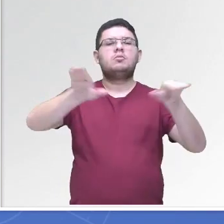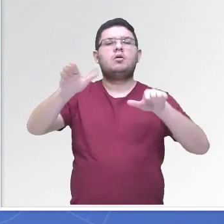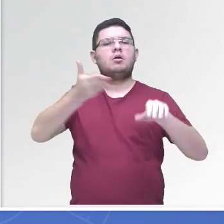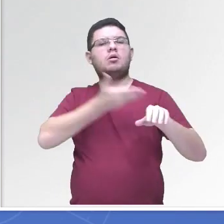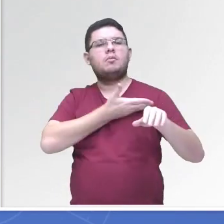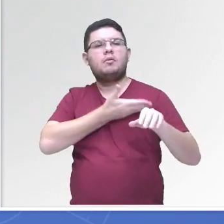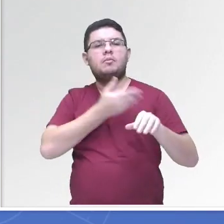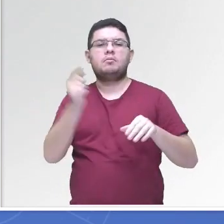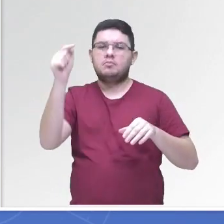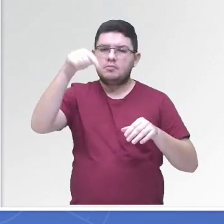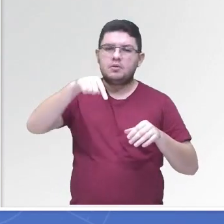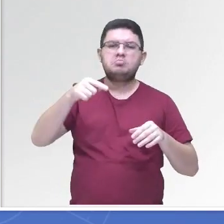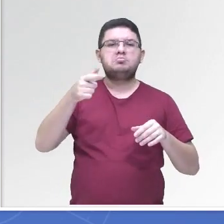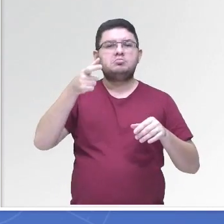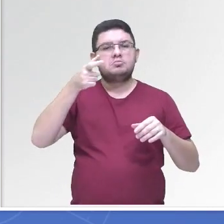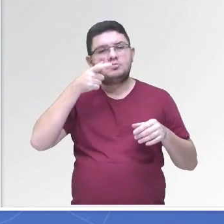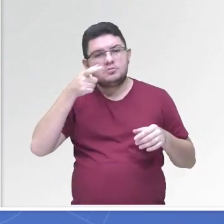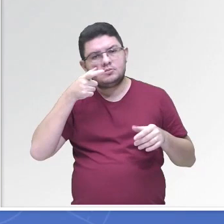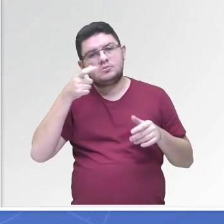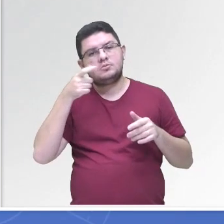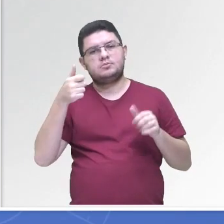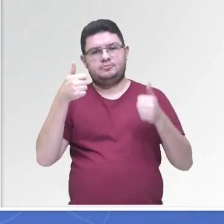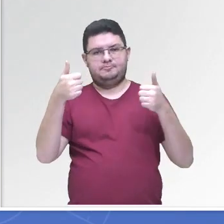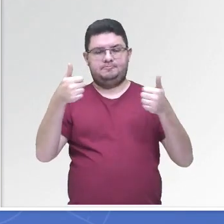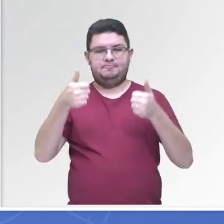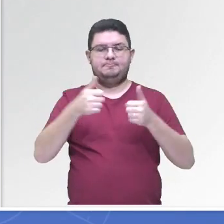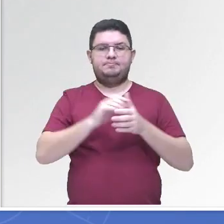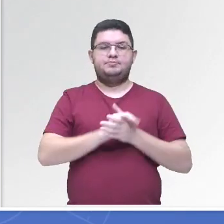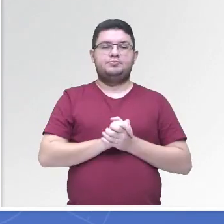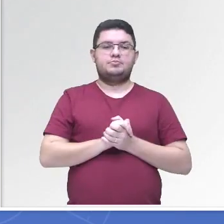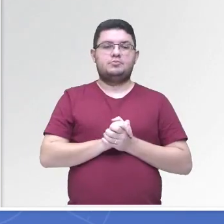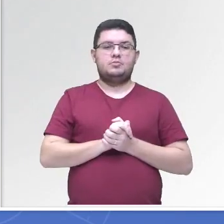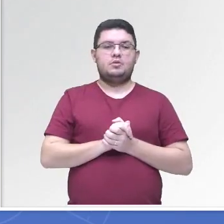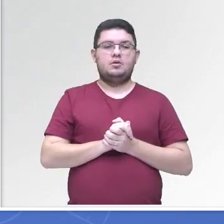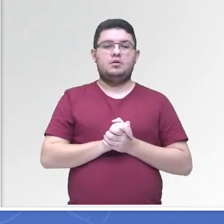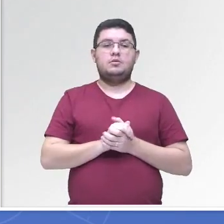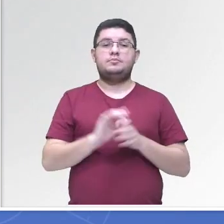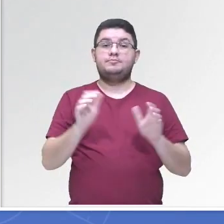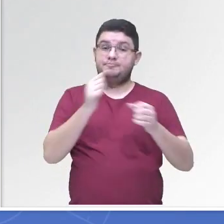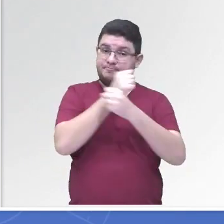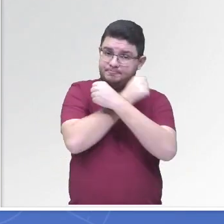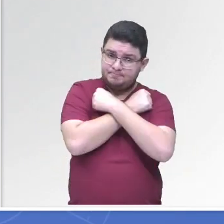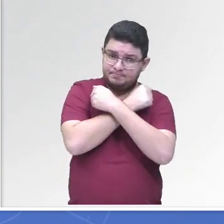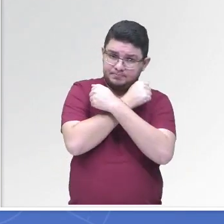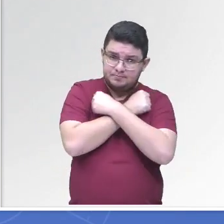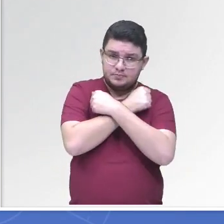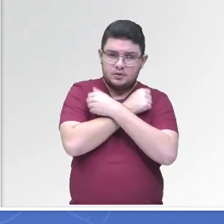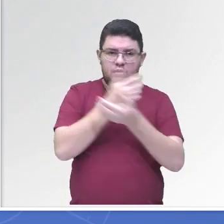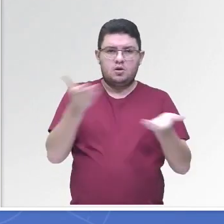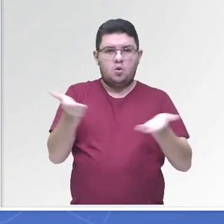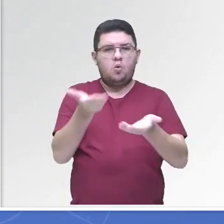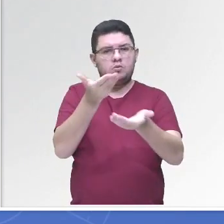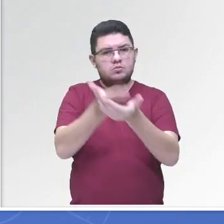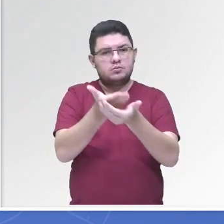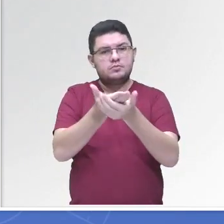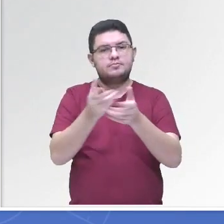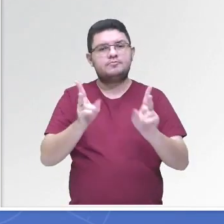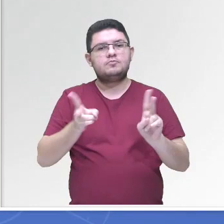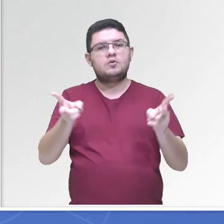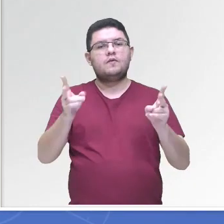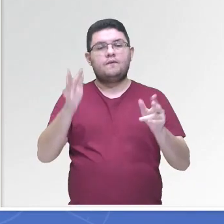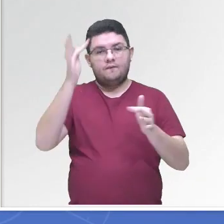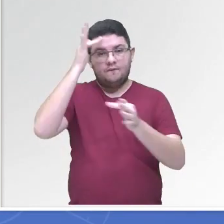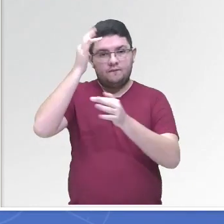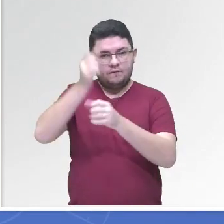também amanhã, para participar desse momento da interatividade, tá bom? Um grande abraço. Vocês vão ficar agora com a aula de